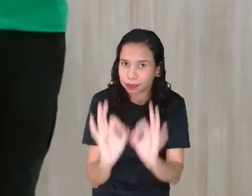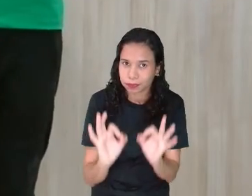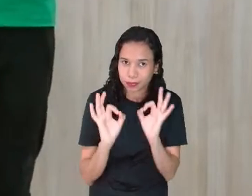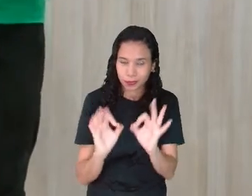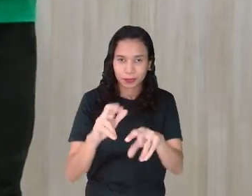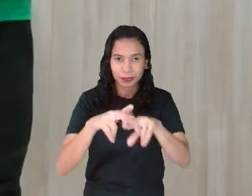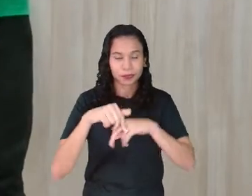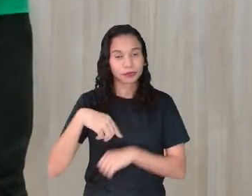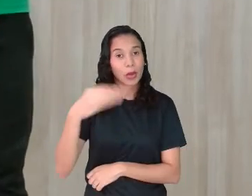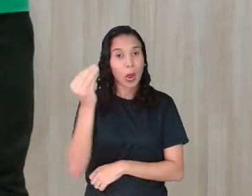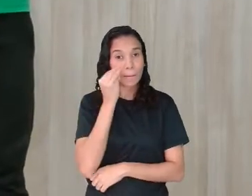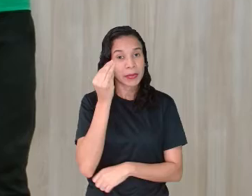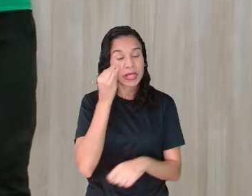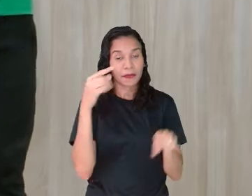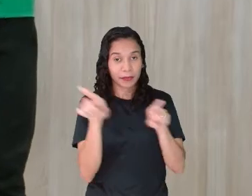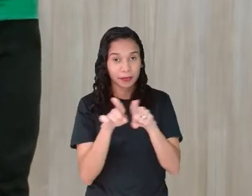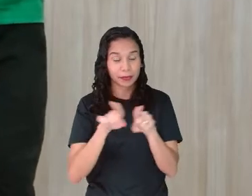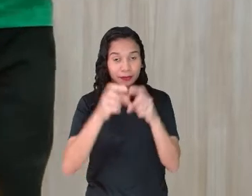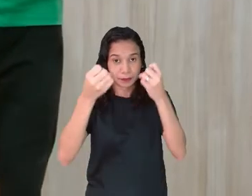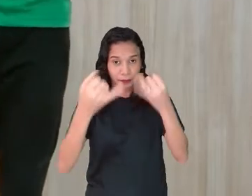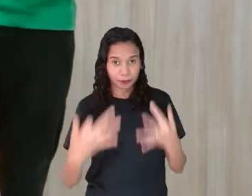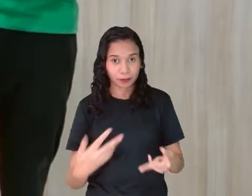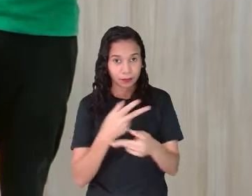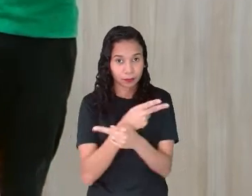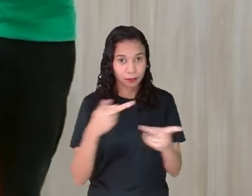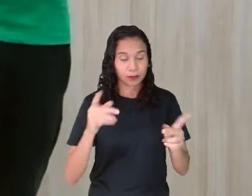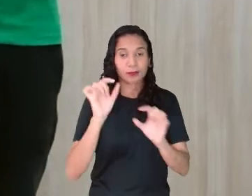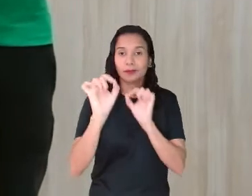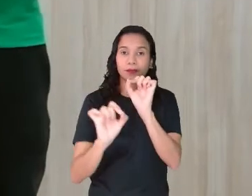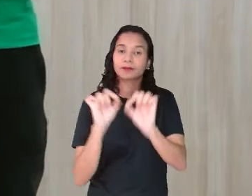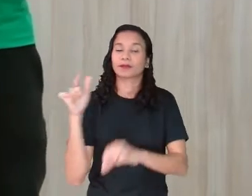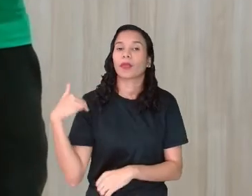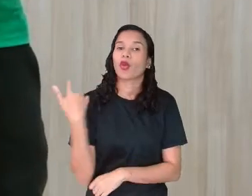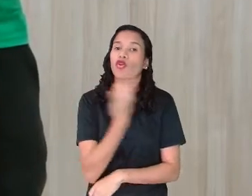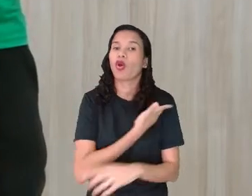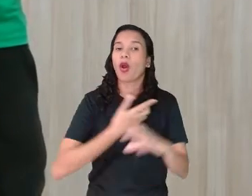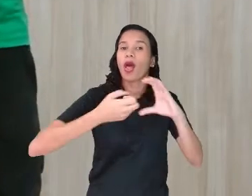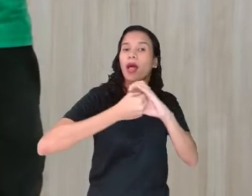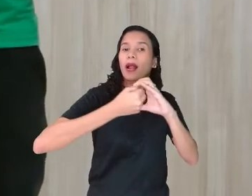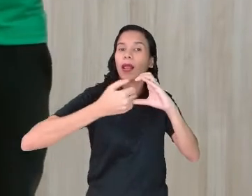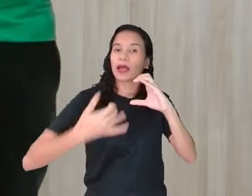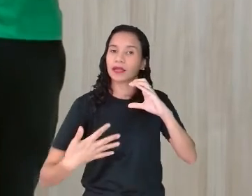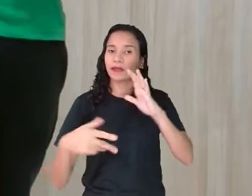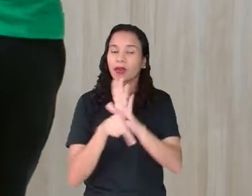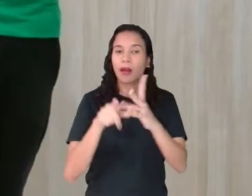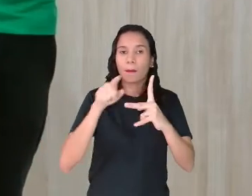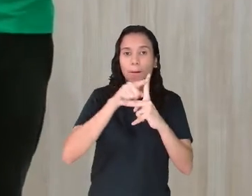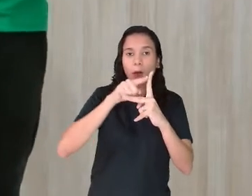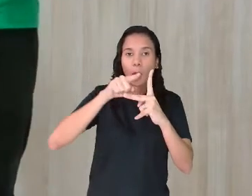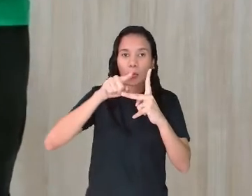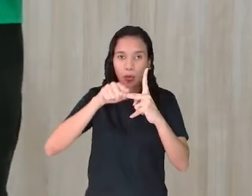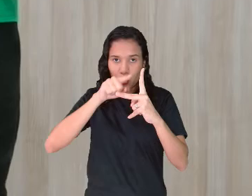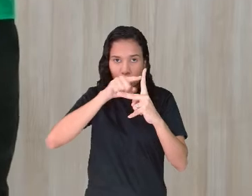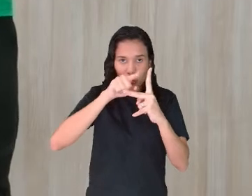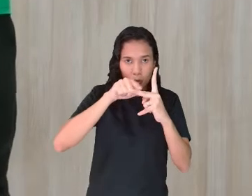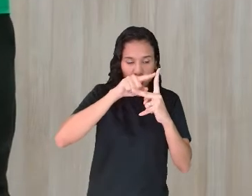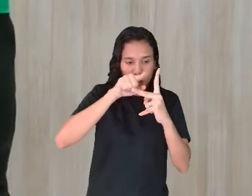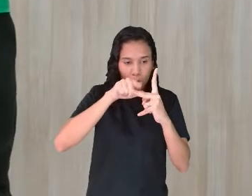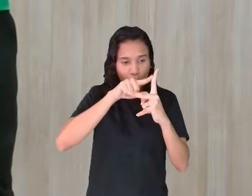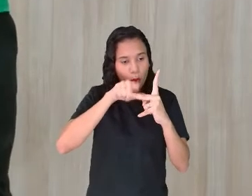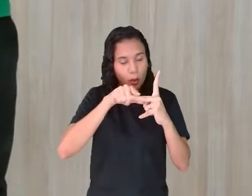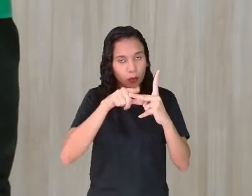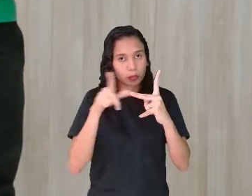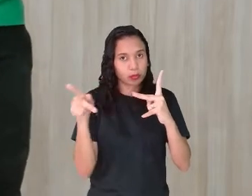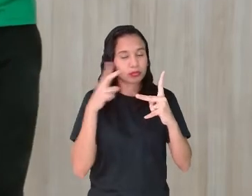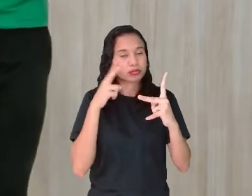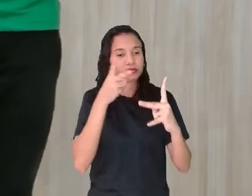Certo? Uma observação que eu gostaria de fazer para você é que quando a gente classifica um ângulo em um